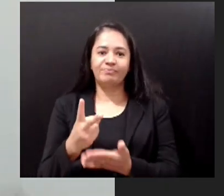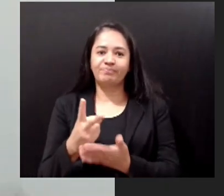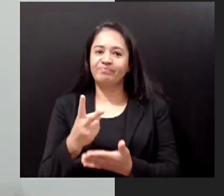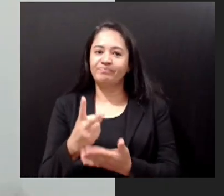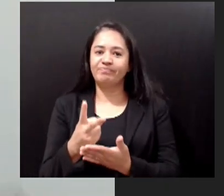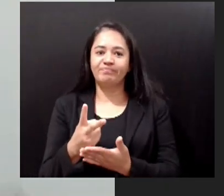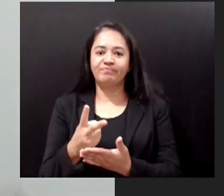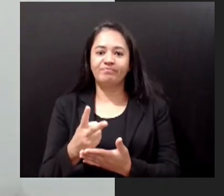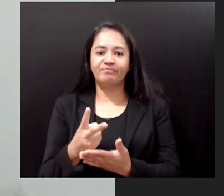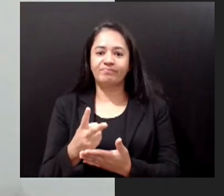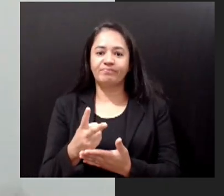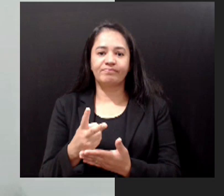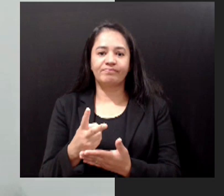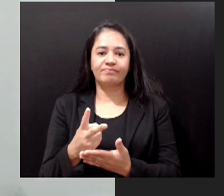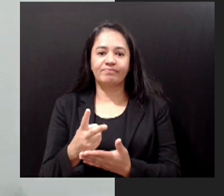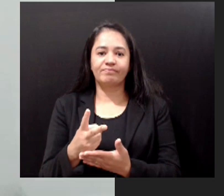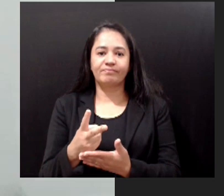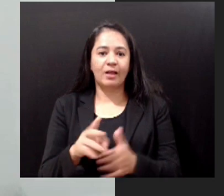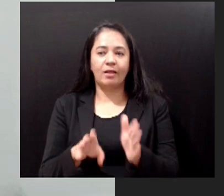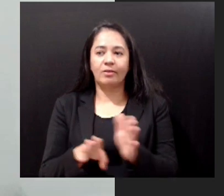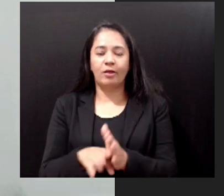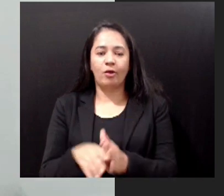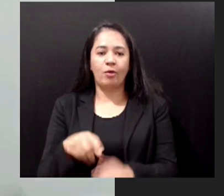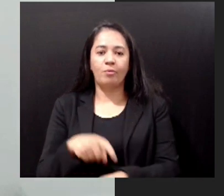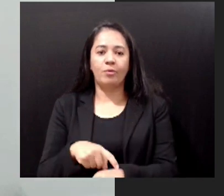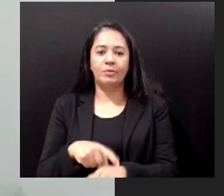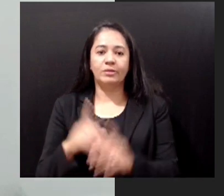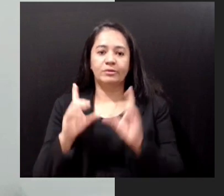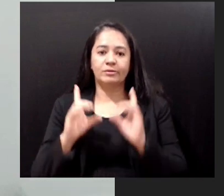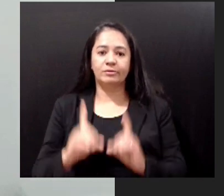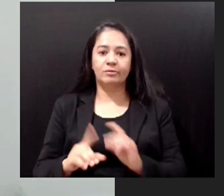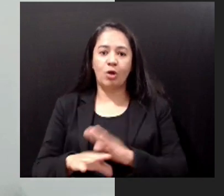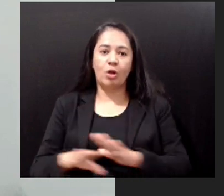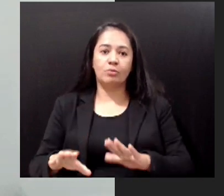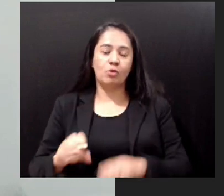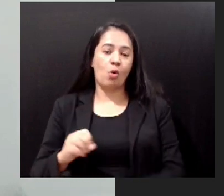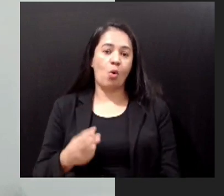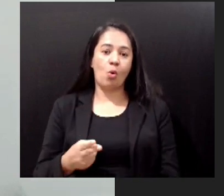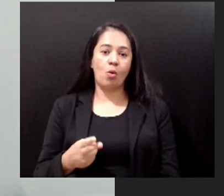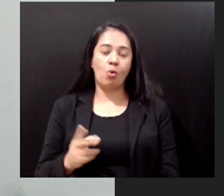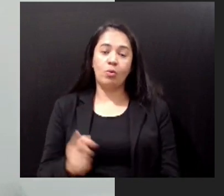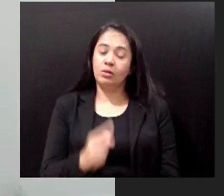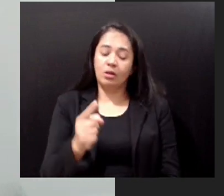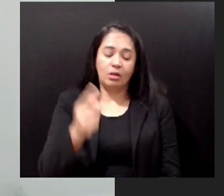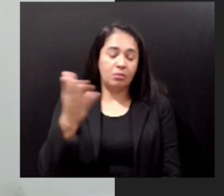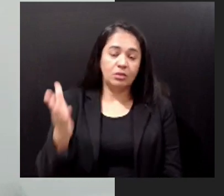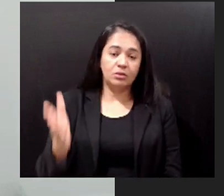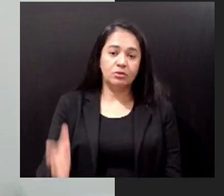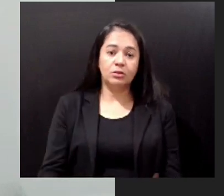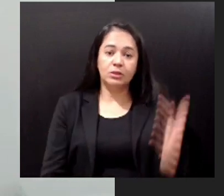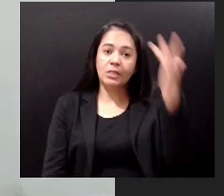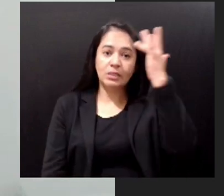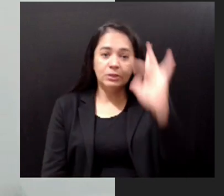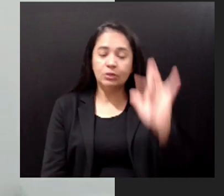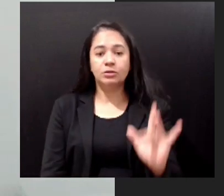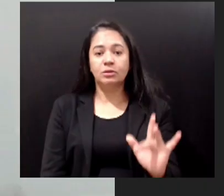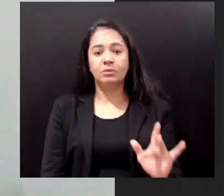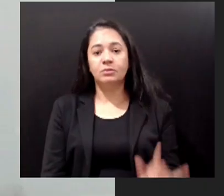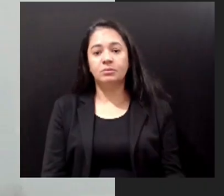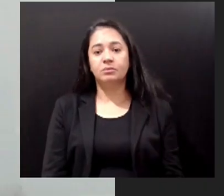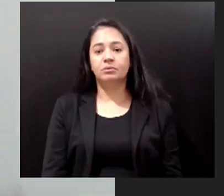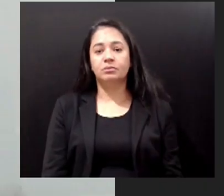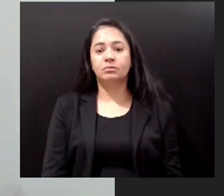pais até o momento que a deficiência cesse ou eternamente. Não sabemos aqui o período.